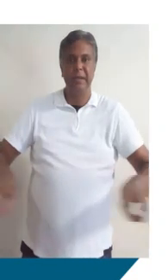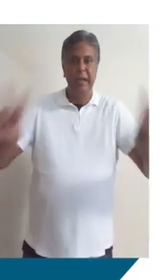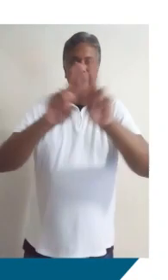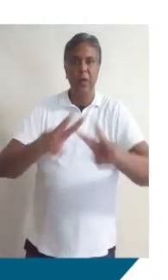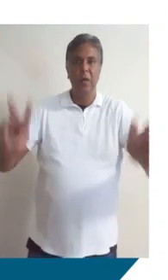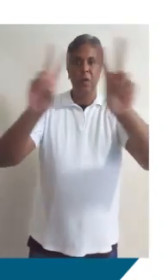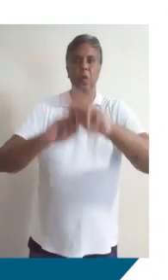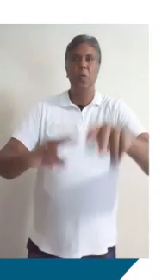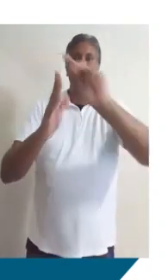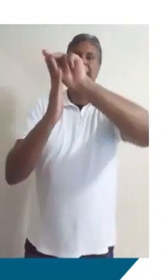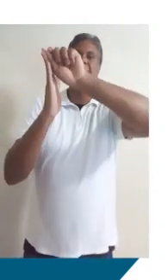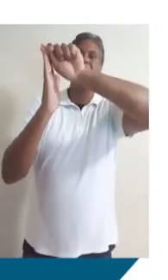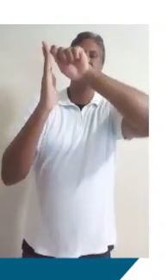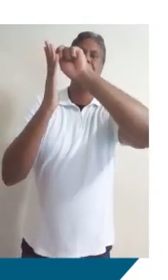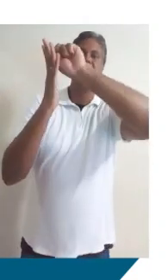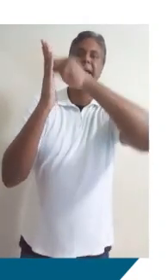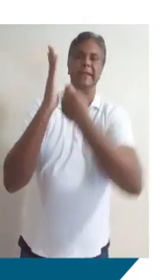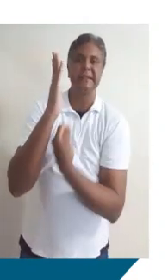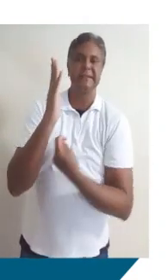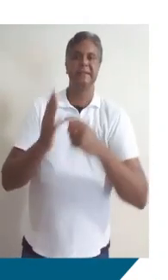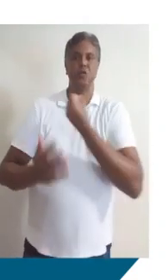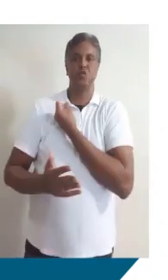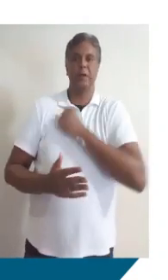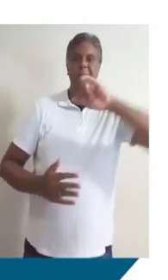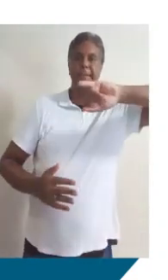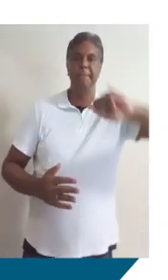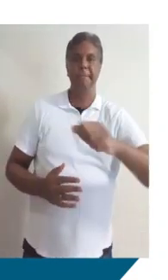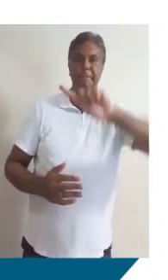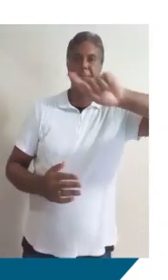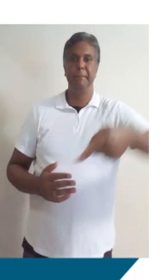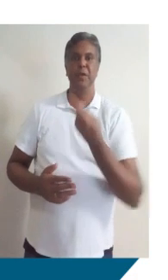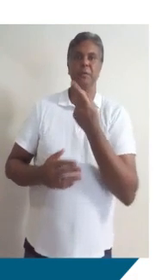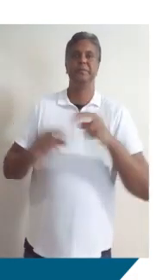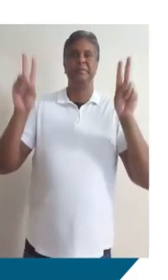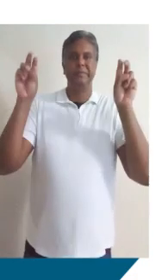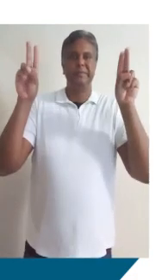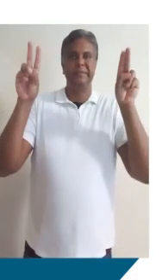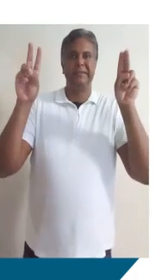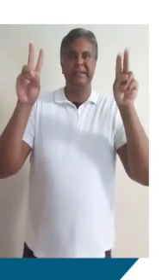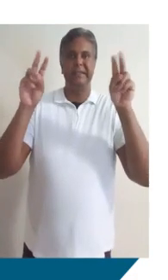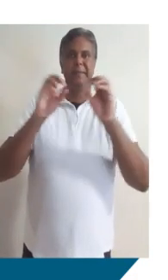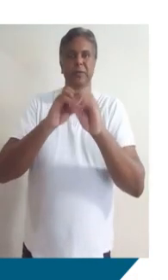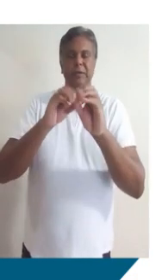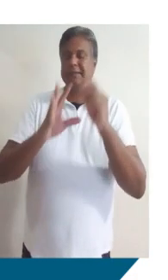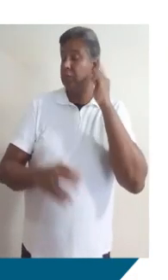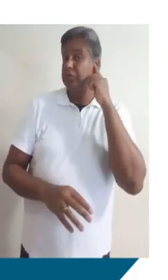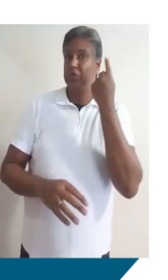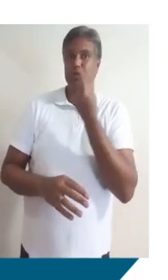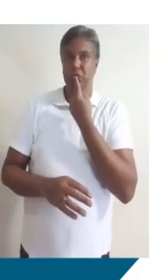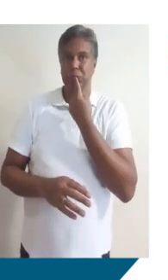Então temos aqui o tema Desafios para a Formação Educacional de Surdos no Brasil do Enem 2017. Aqui temos uma introdução com